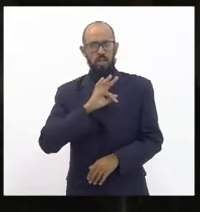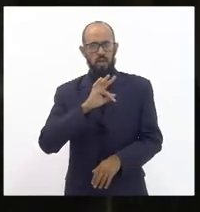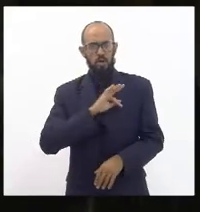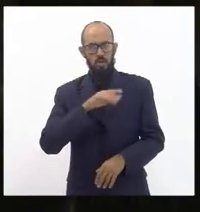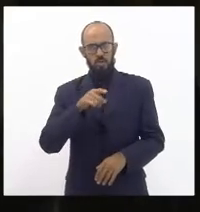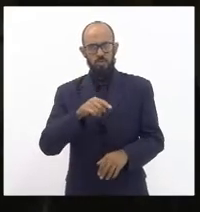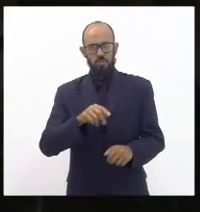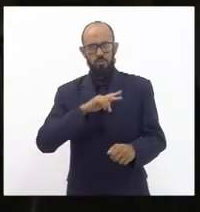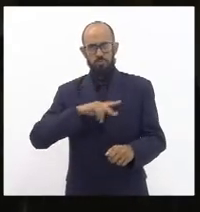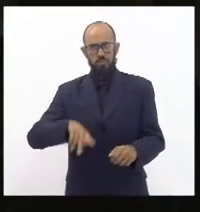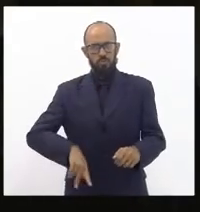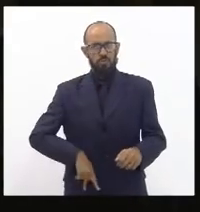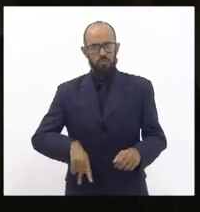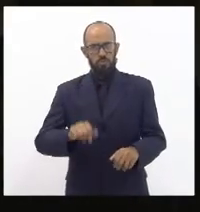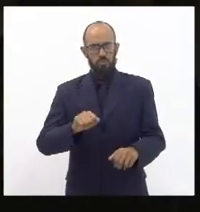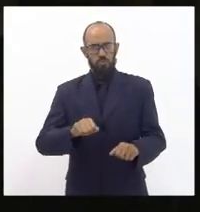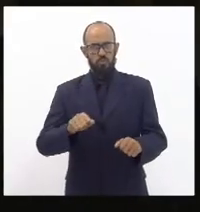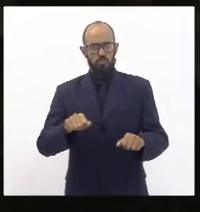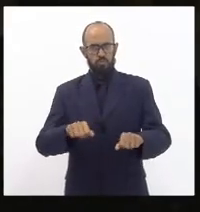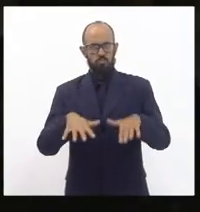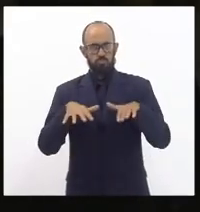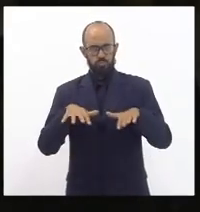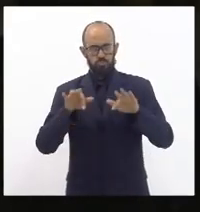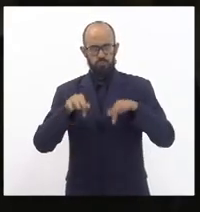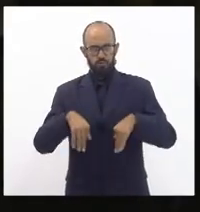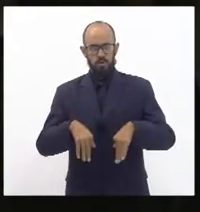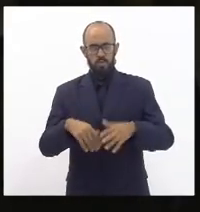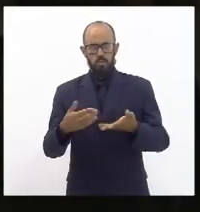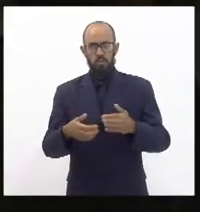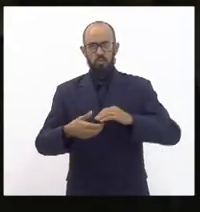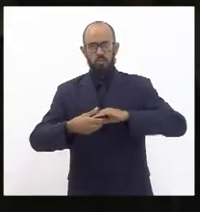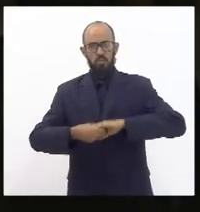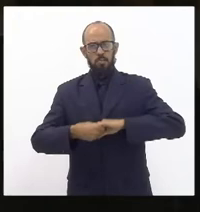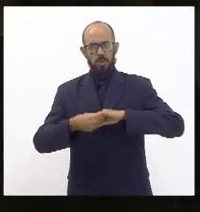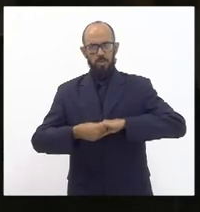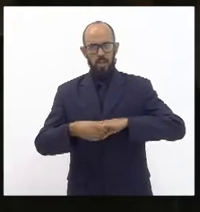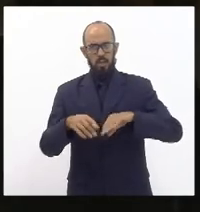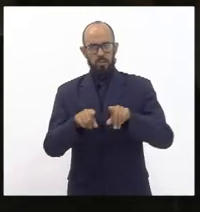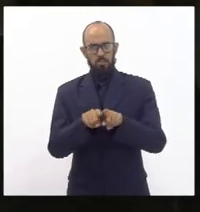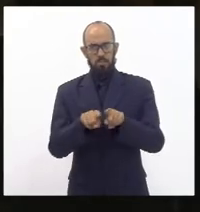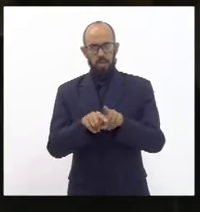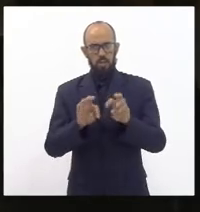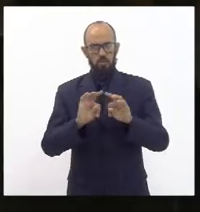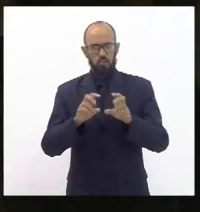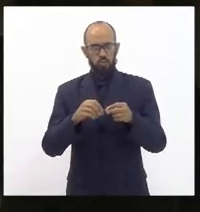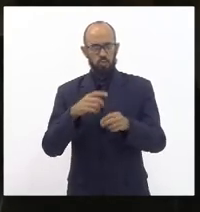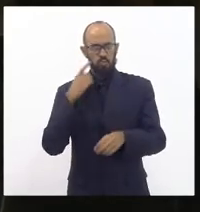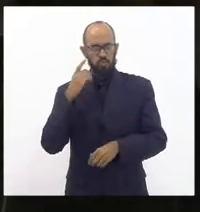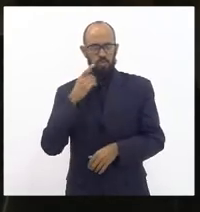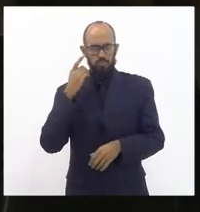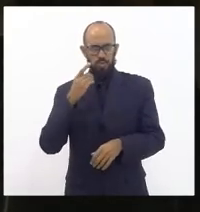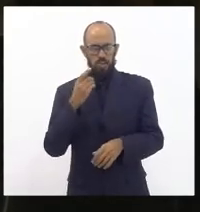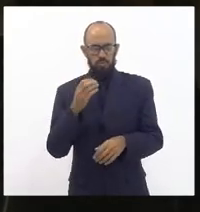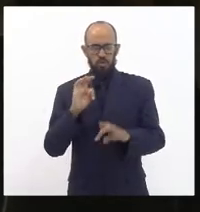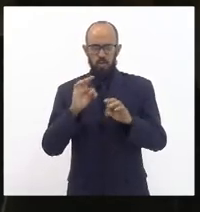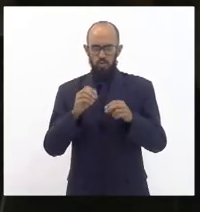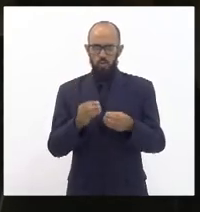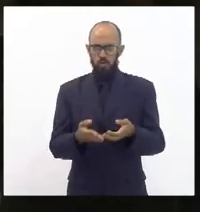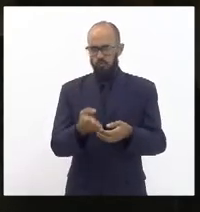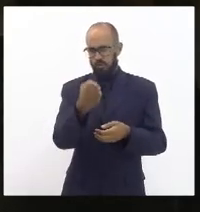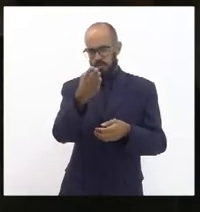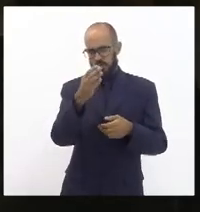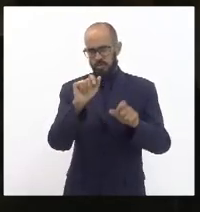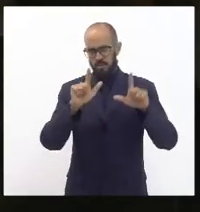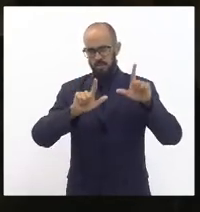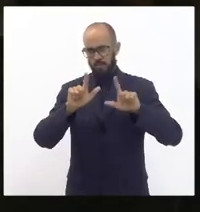expediente final quero saudar os meus colegas deputados que estão aqui presente aos servidores todos que nos assiste através